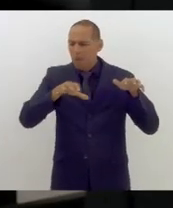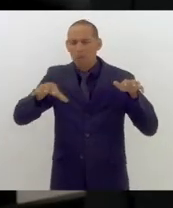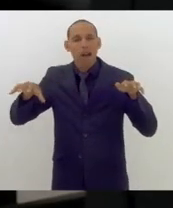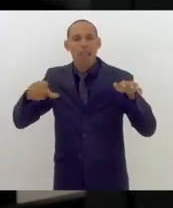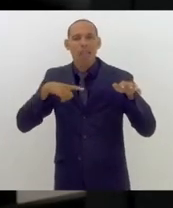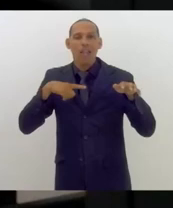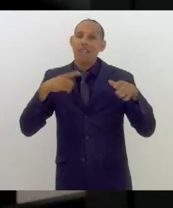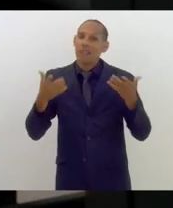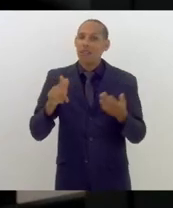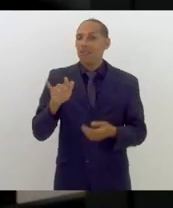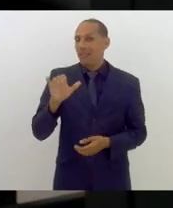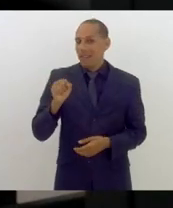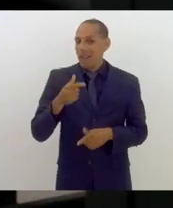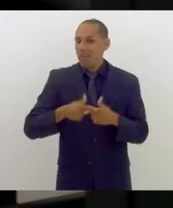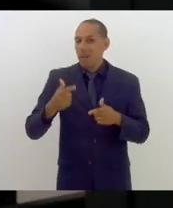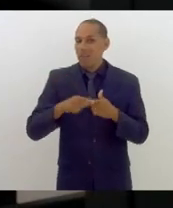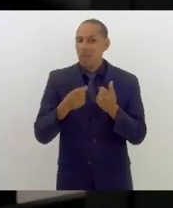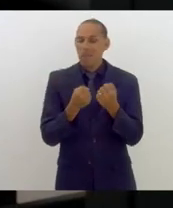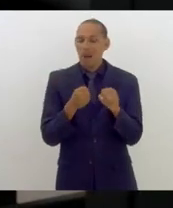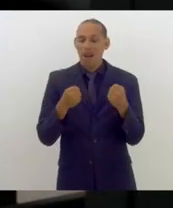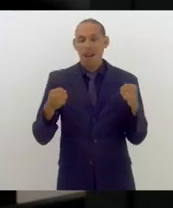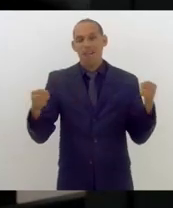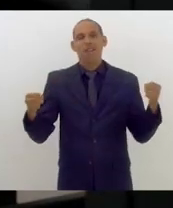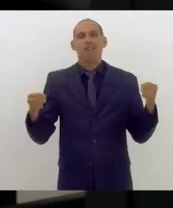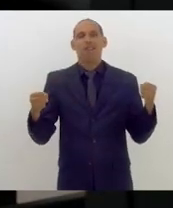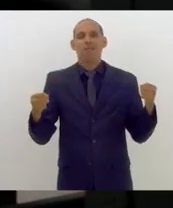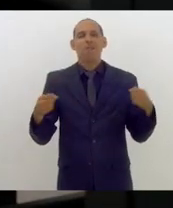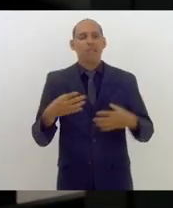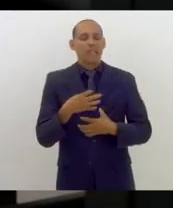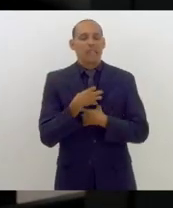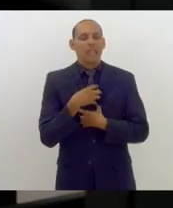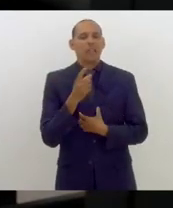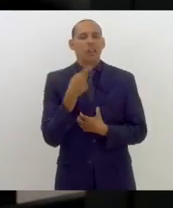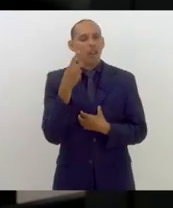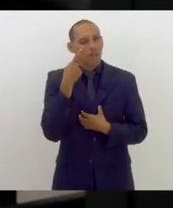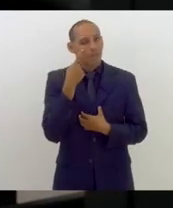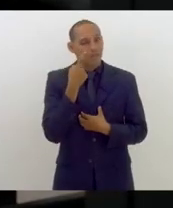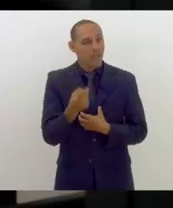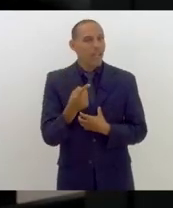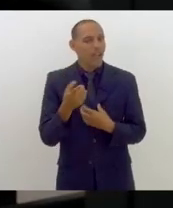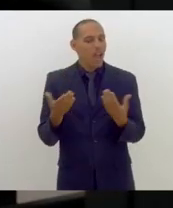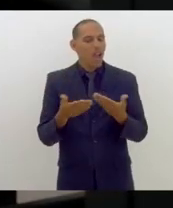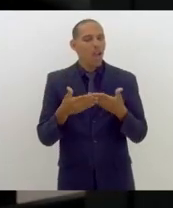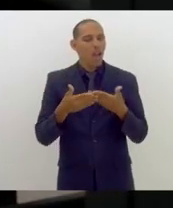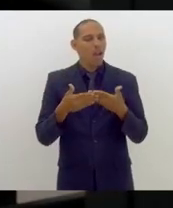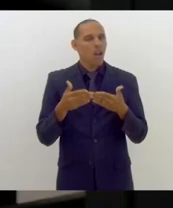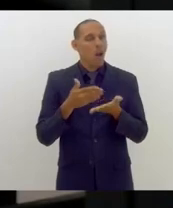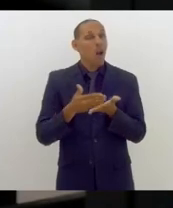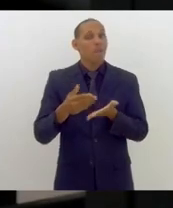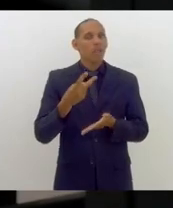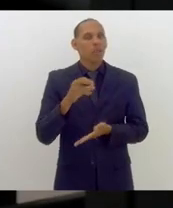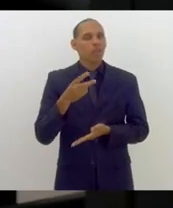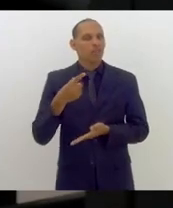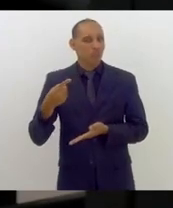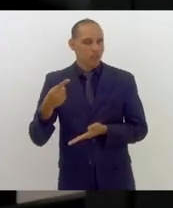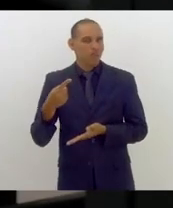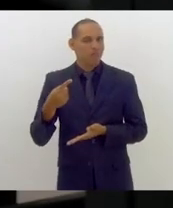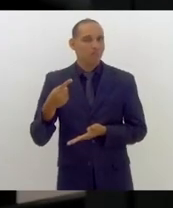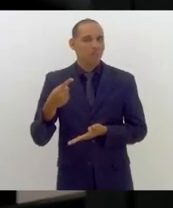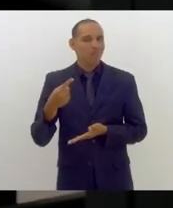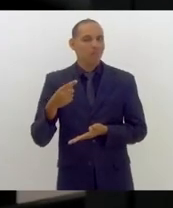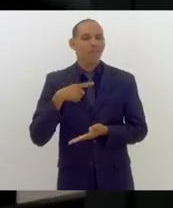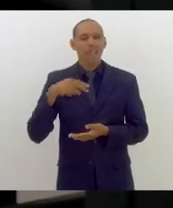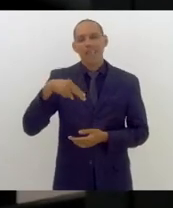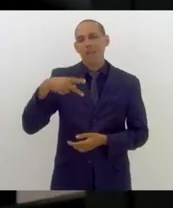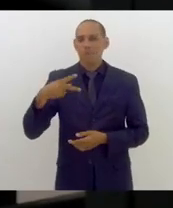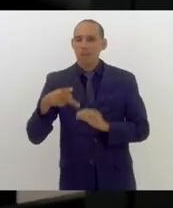eu disse o gás é um problema muito maior é que esses sintomas que nós vimos começar acontecendo em 2021 a gente teve a